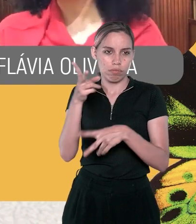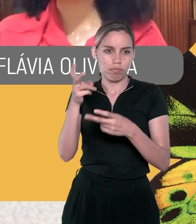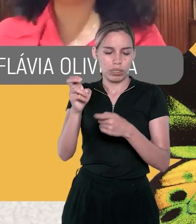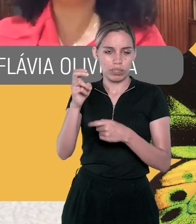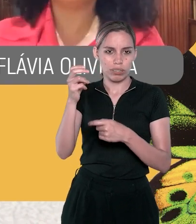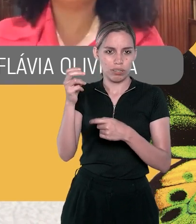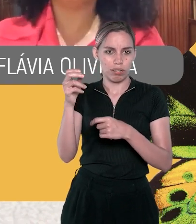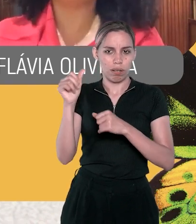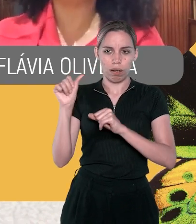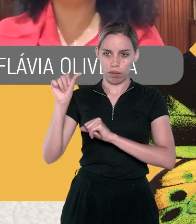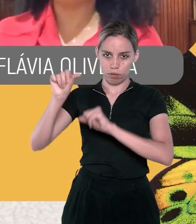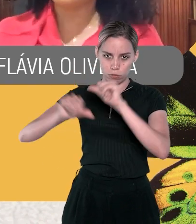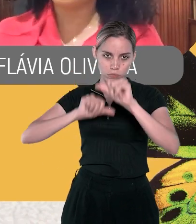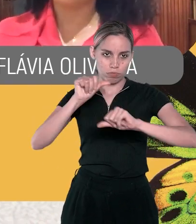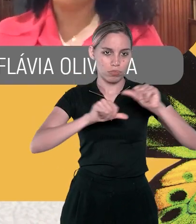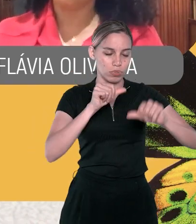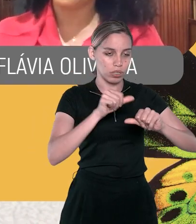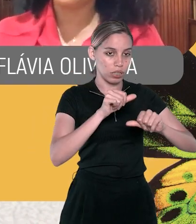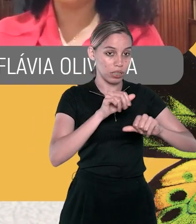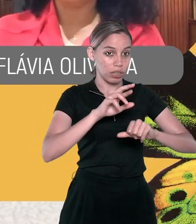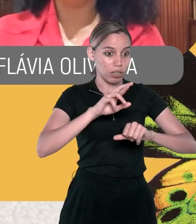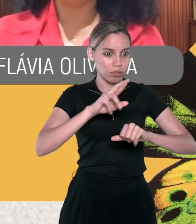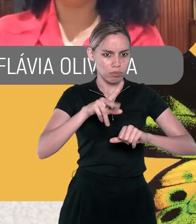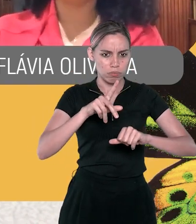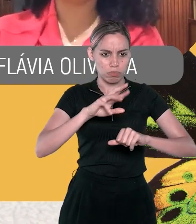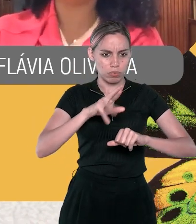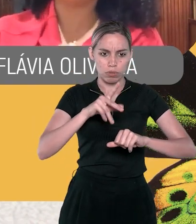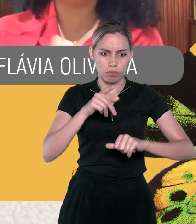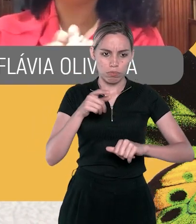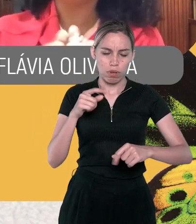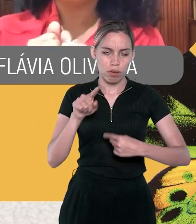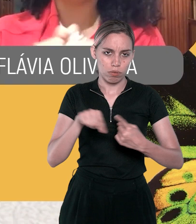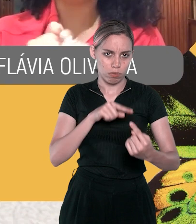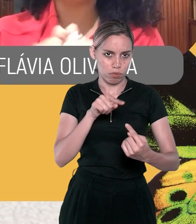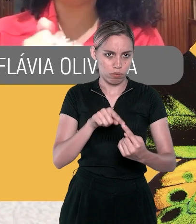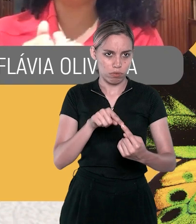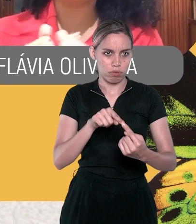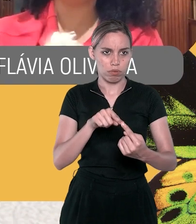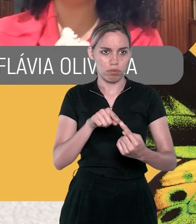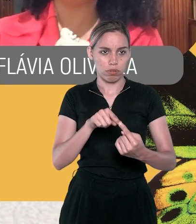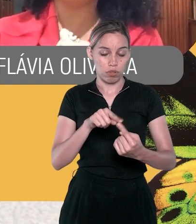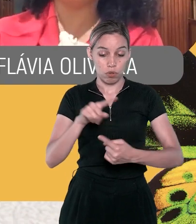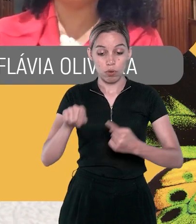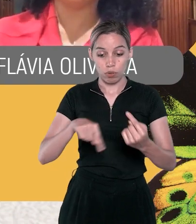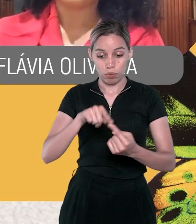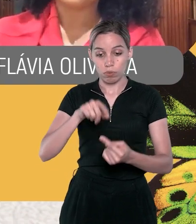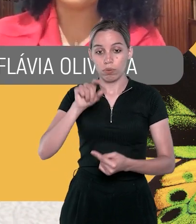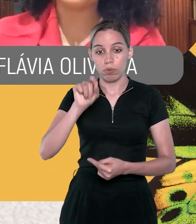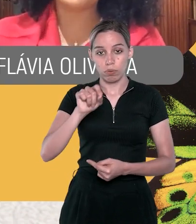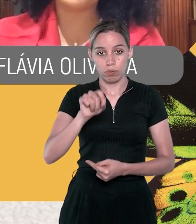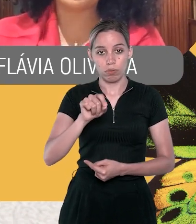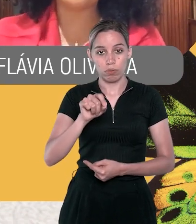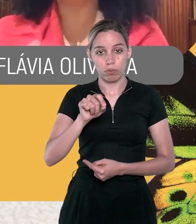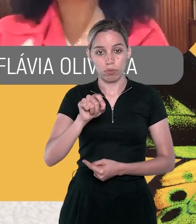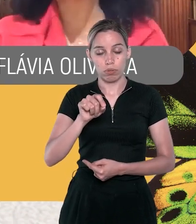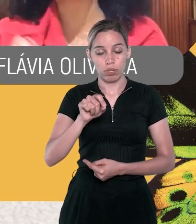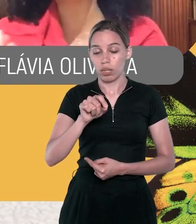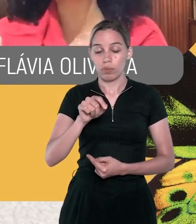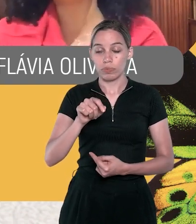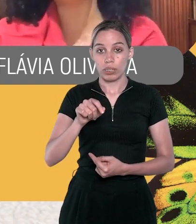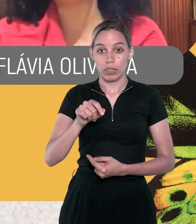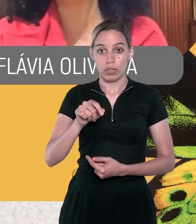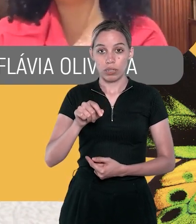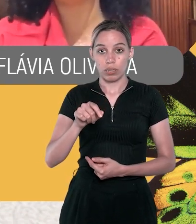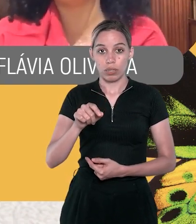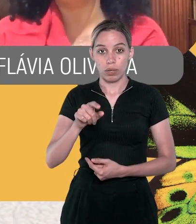Mas não é sem tensão, né? A tensão ainda é permanente. E o livro